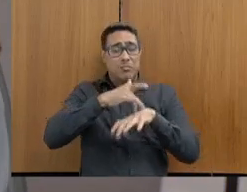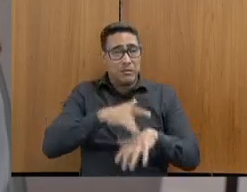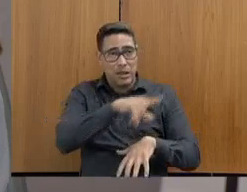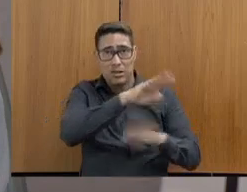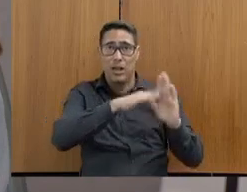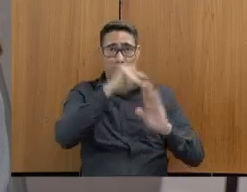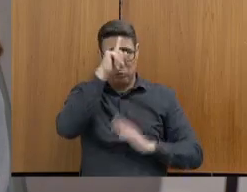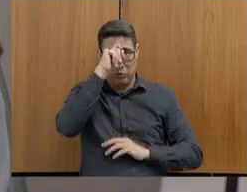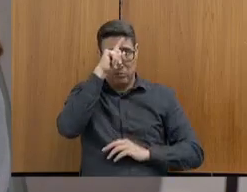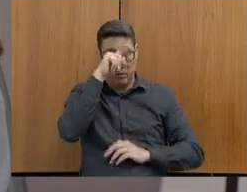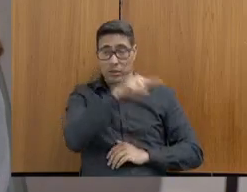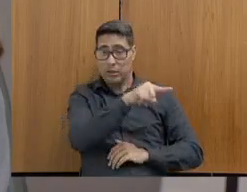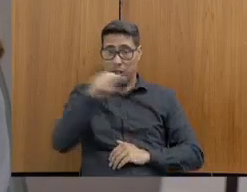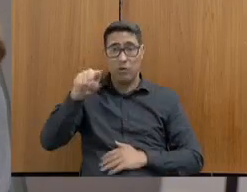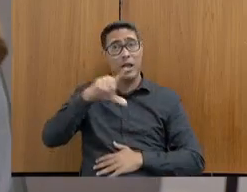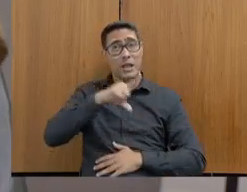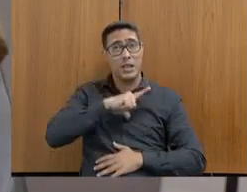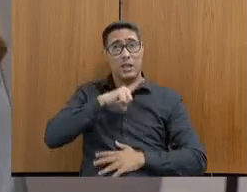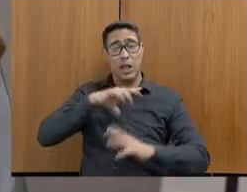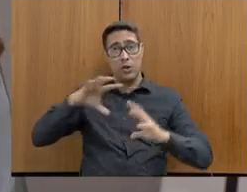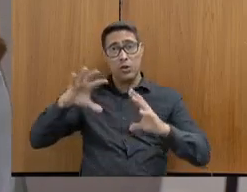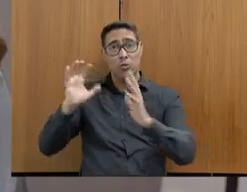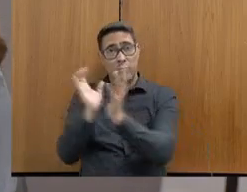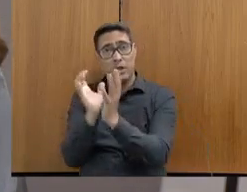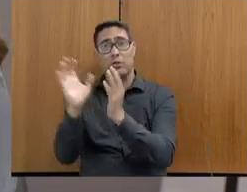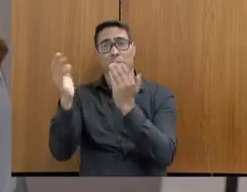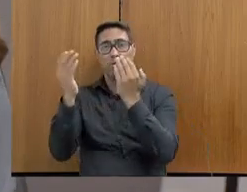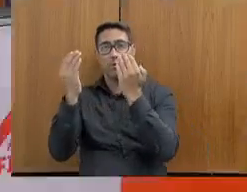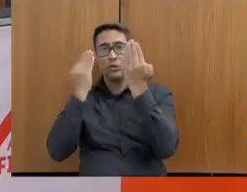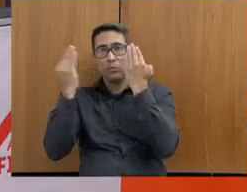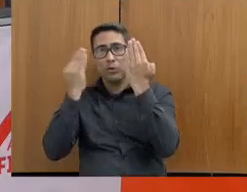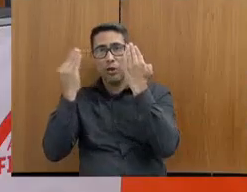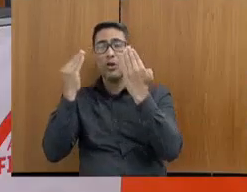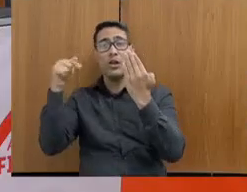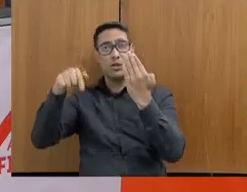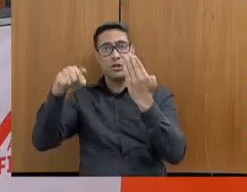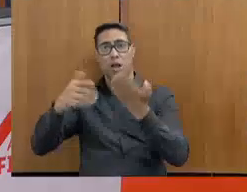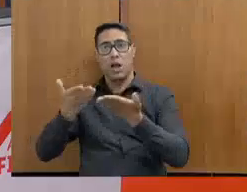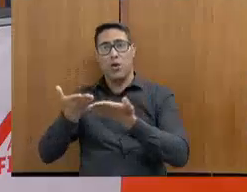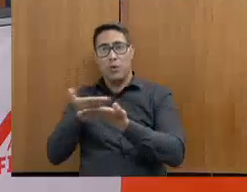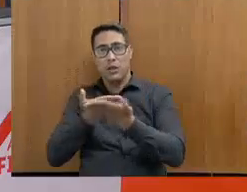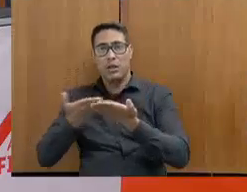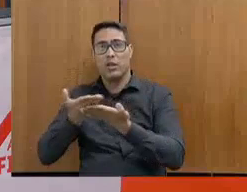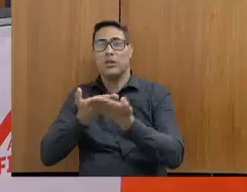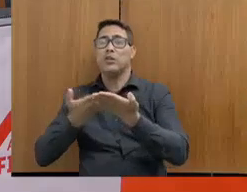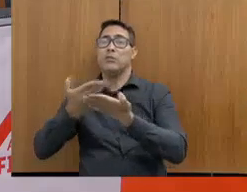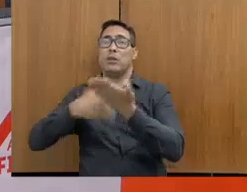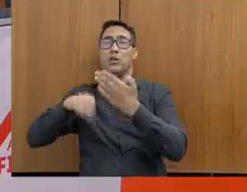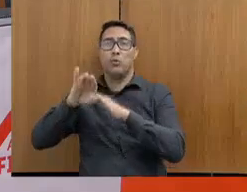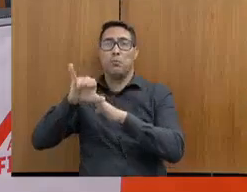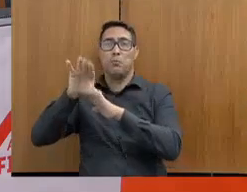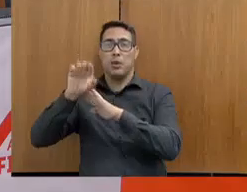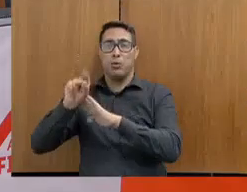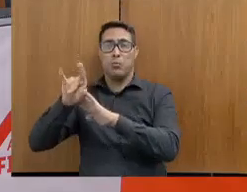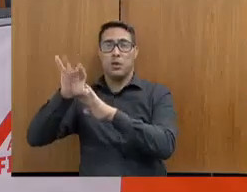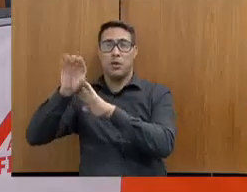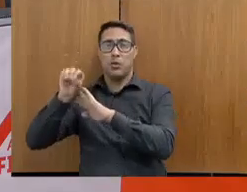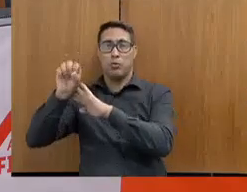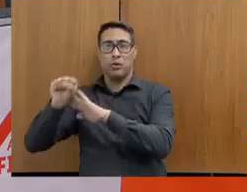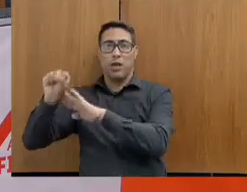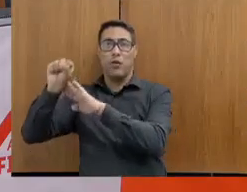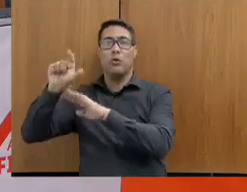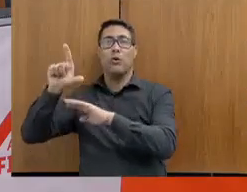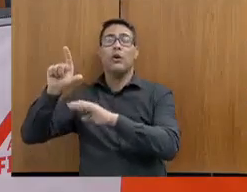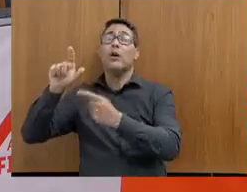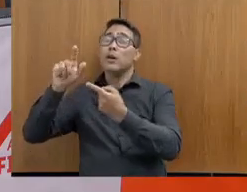de termos um setor de Psicologia é o atendimento psicossocial inclusive com um plantão contínuo para